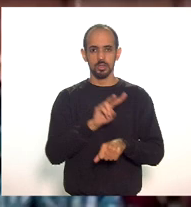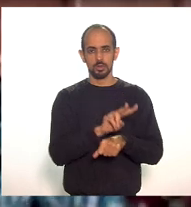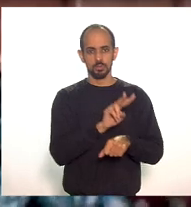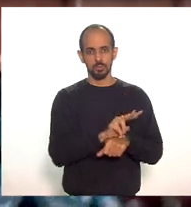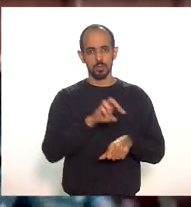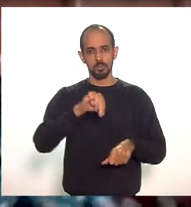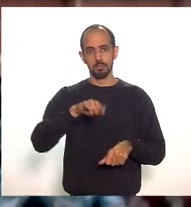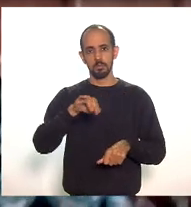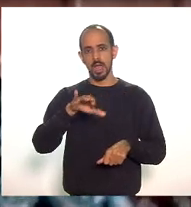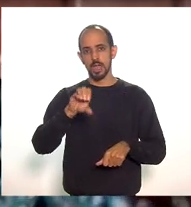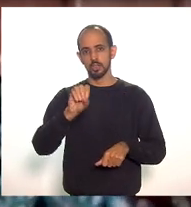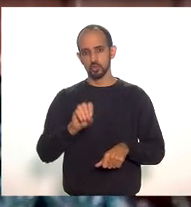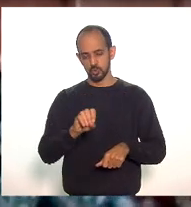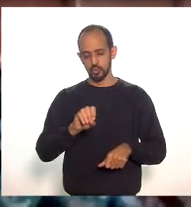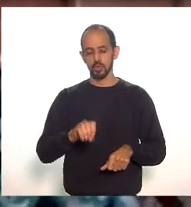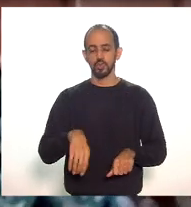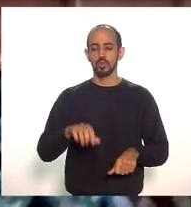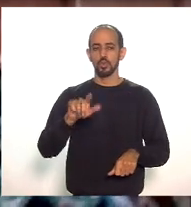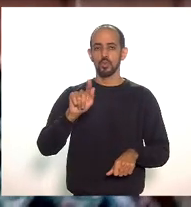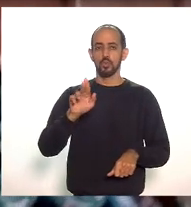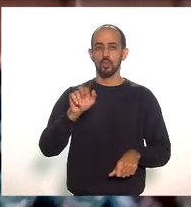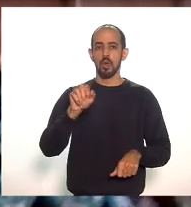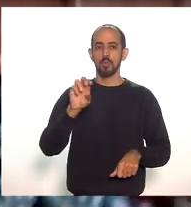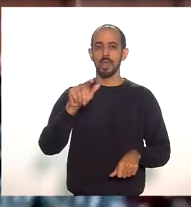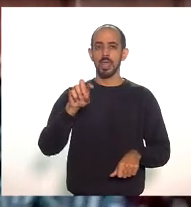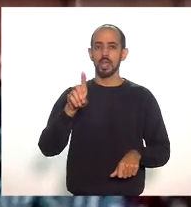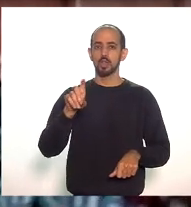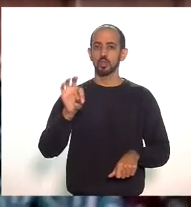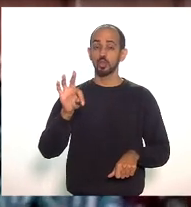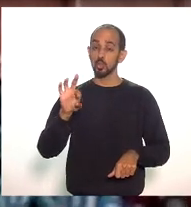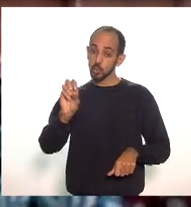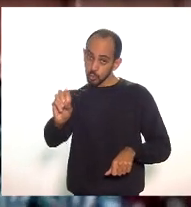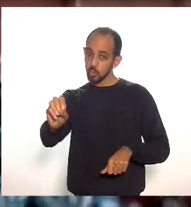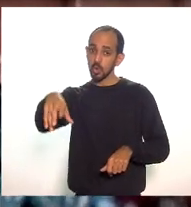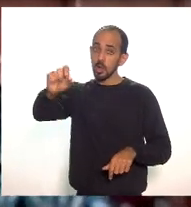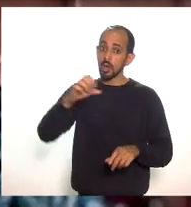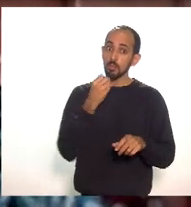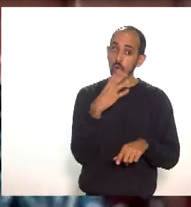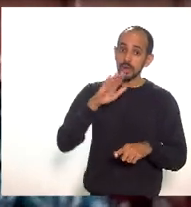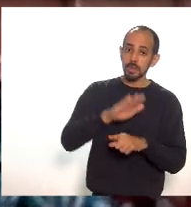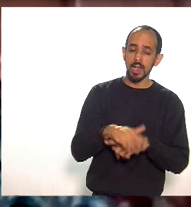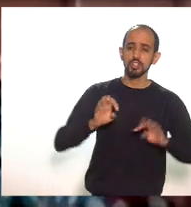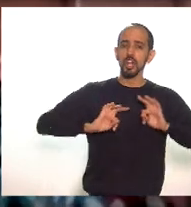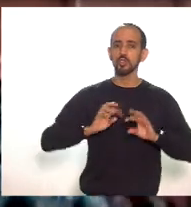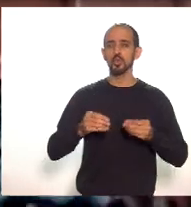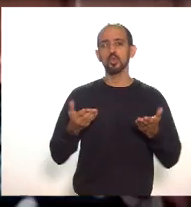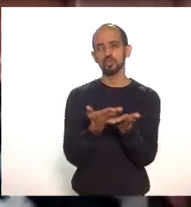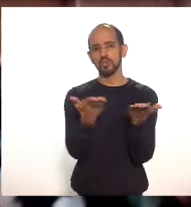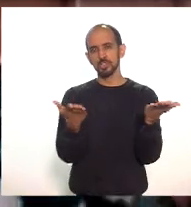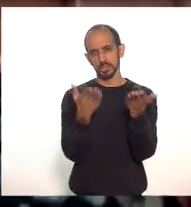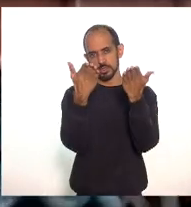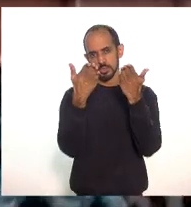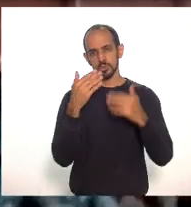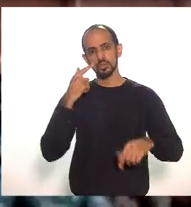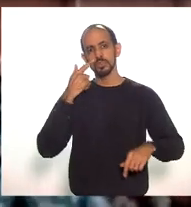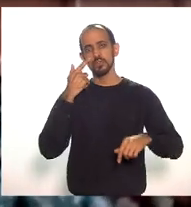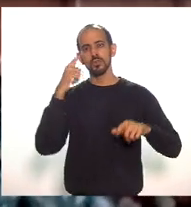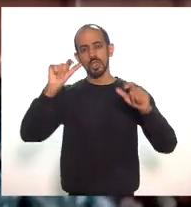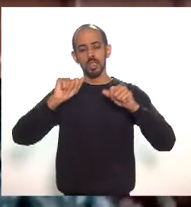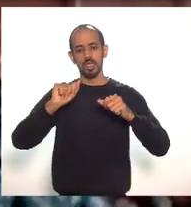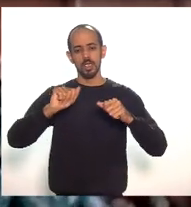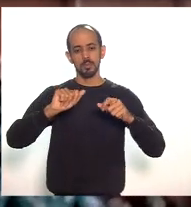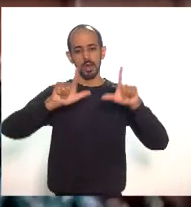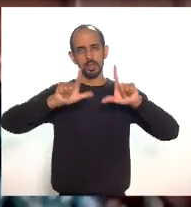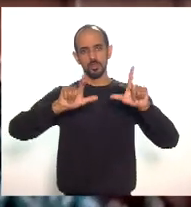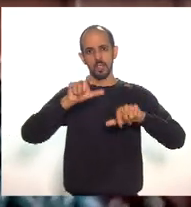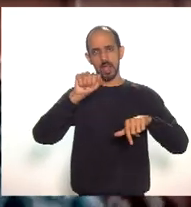Deputado Márcio Gualberto Boa tarde a todos e todas que nos assistem pela TV alerj os colegas e as colegas